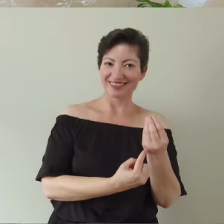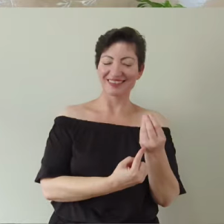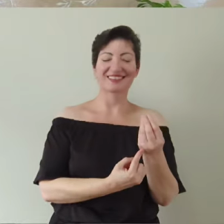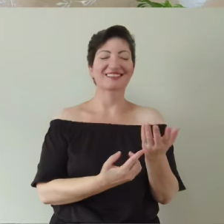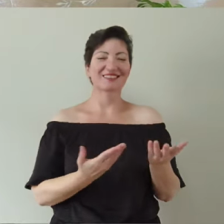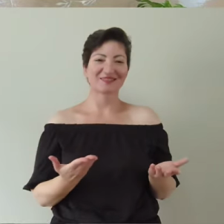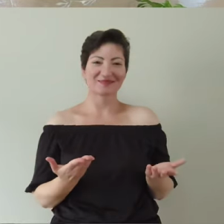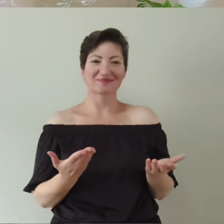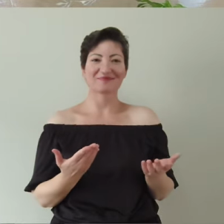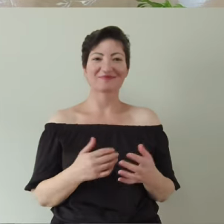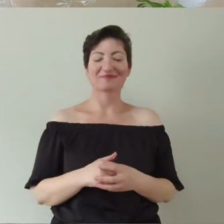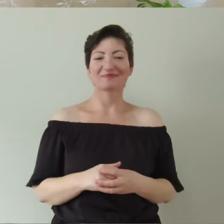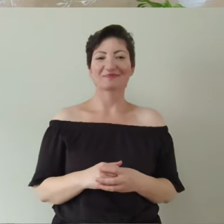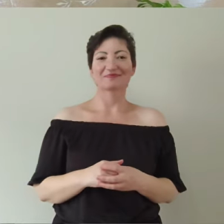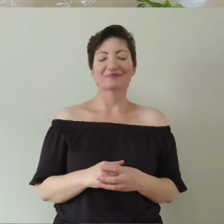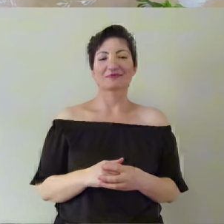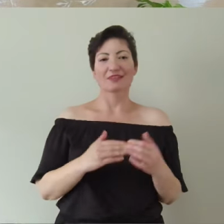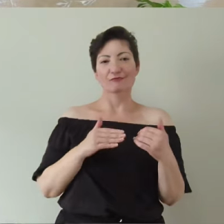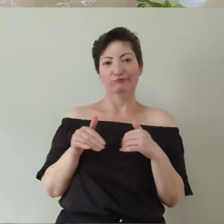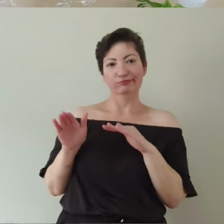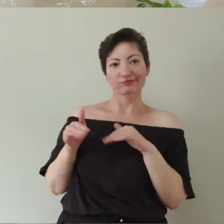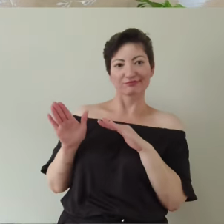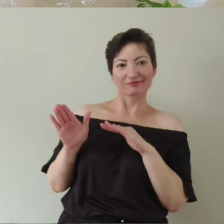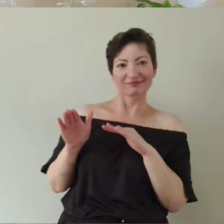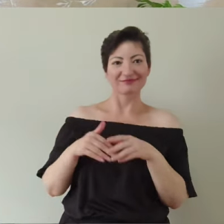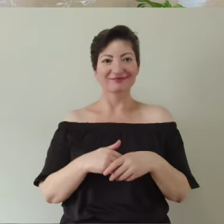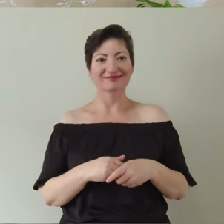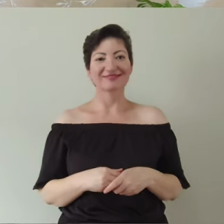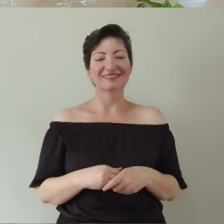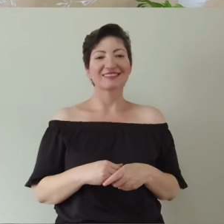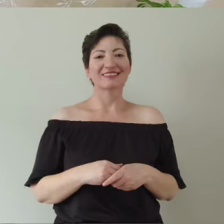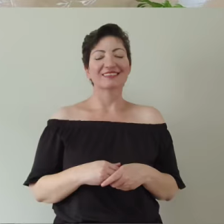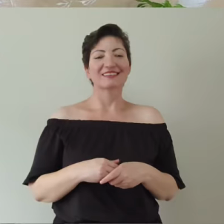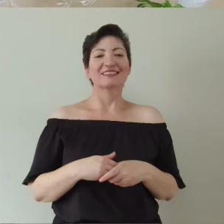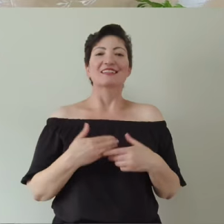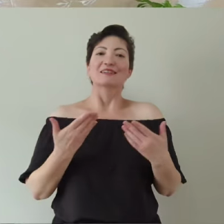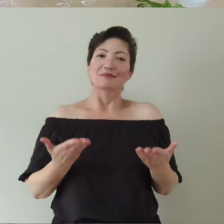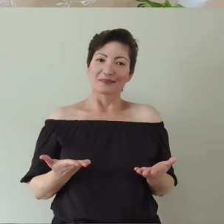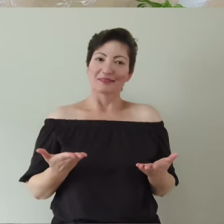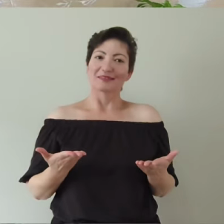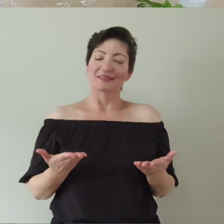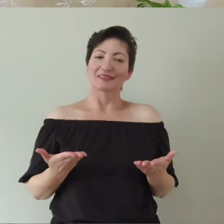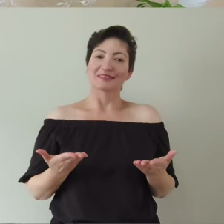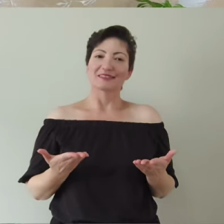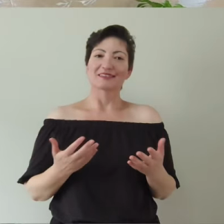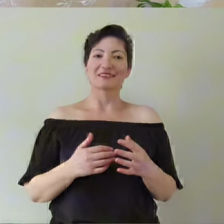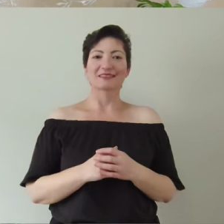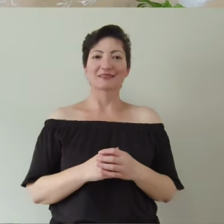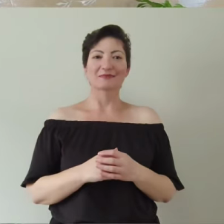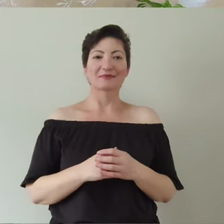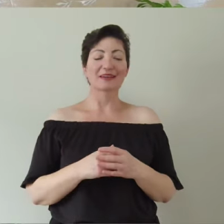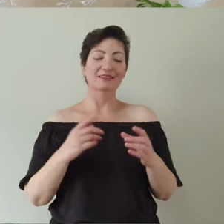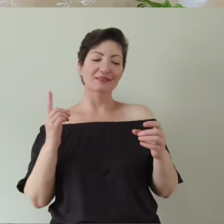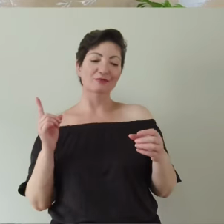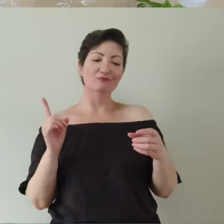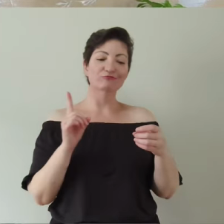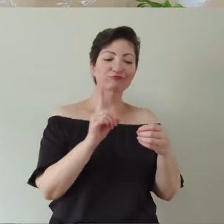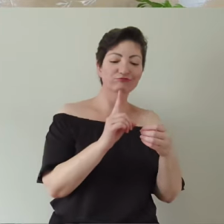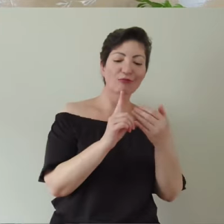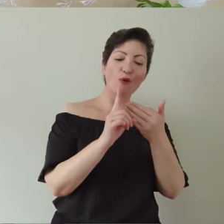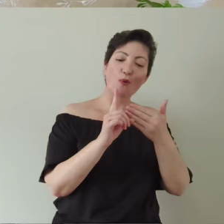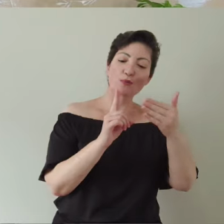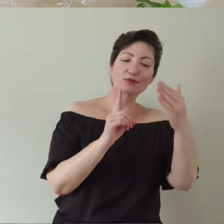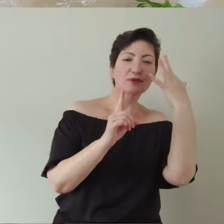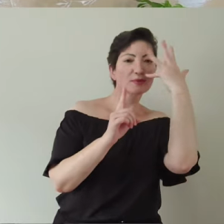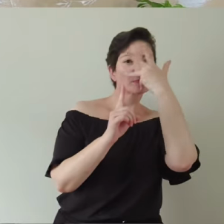fora, fui retirada, e a saída foi tão bonita quanto a entrada. Foi